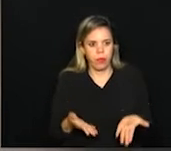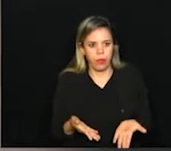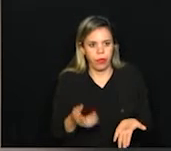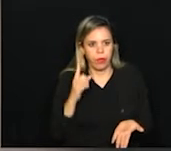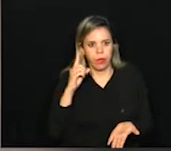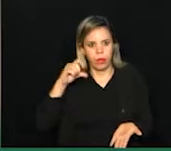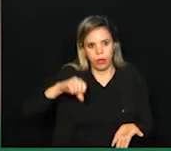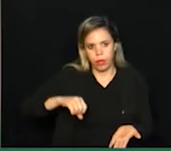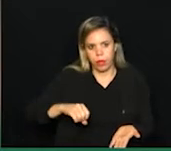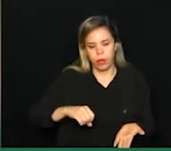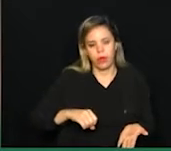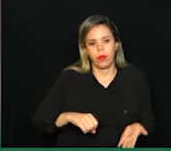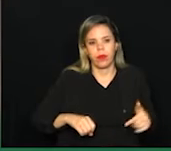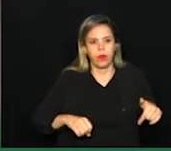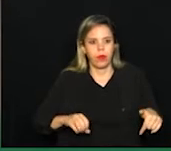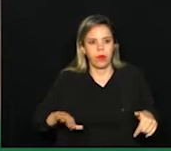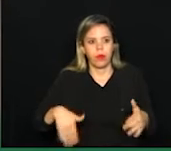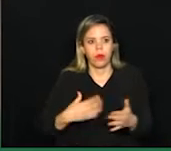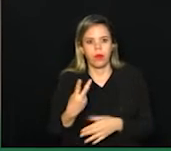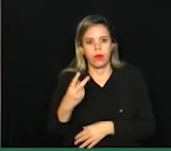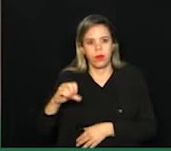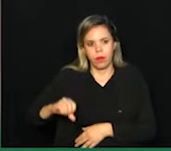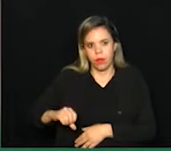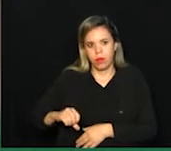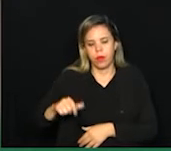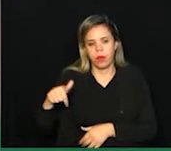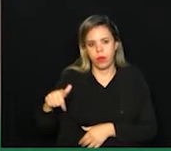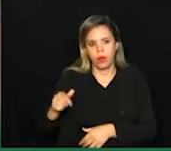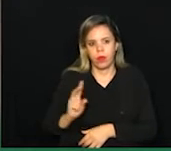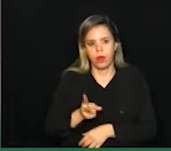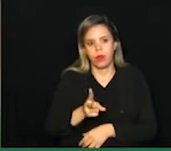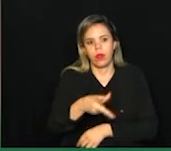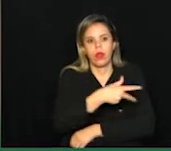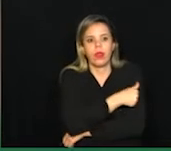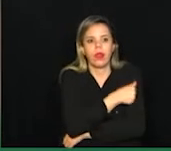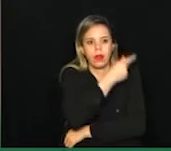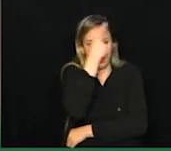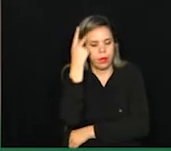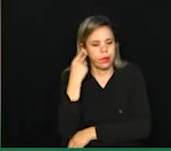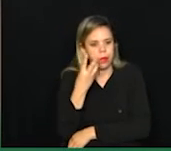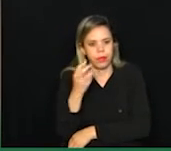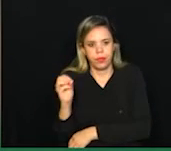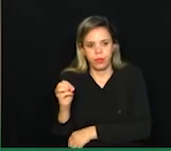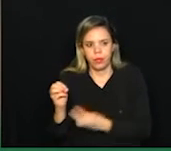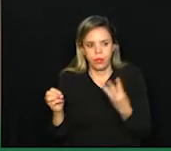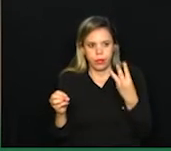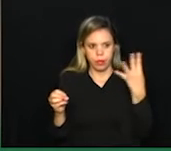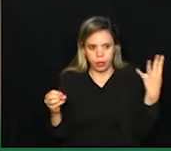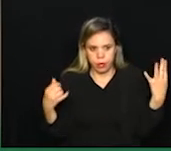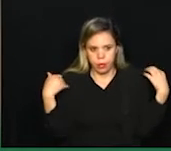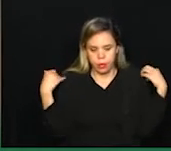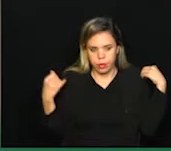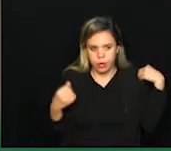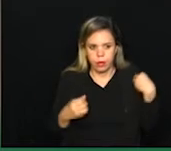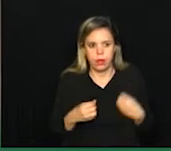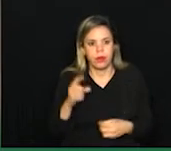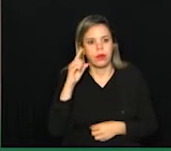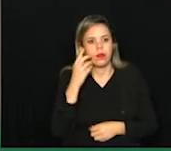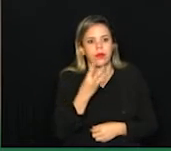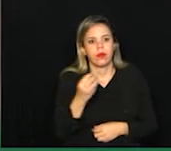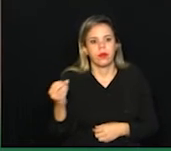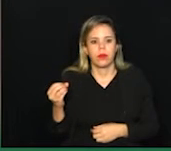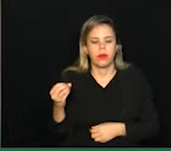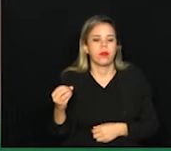dia 19/7 a 29/7, nós continuamos vacinando o público de 30 a 34 anos. De 30/7